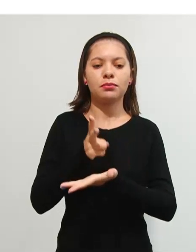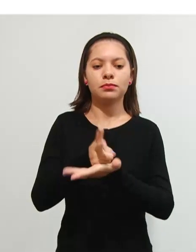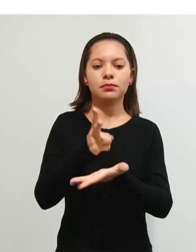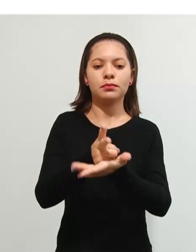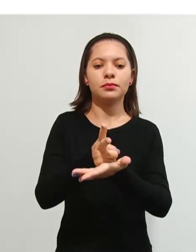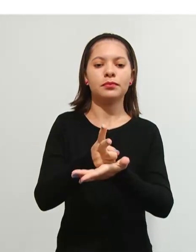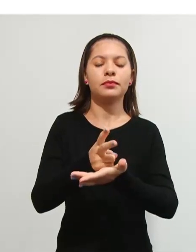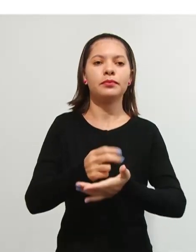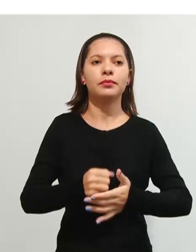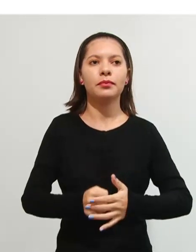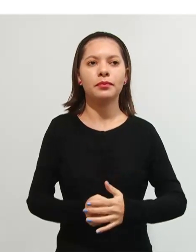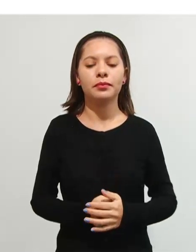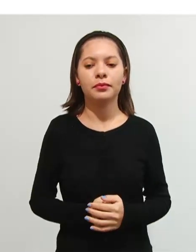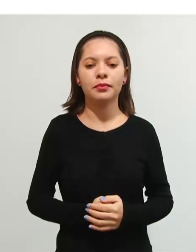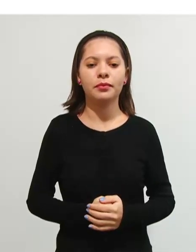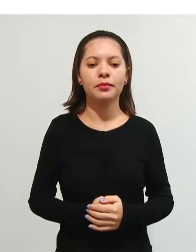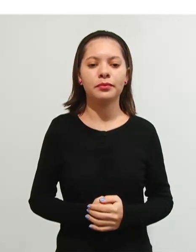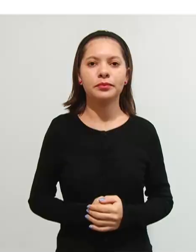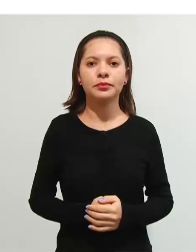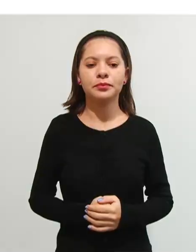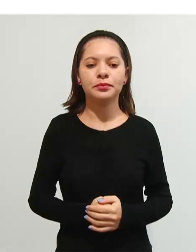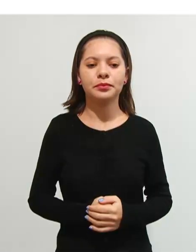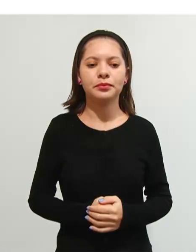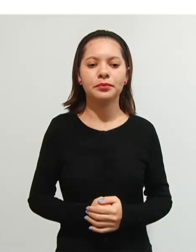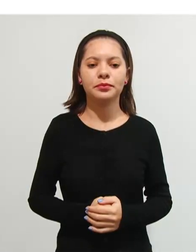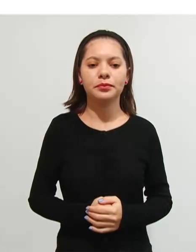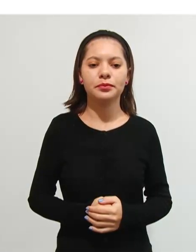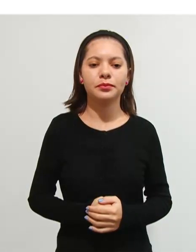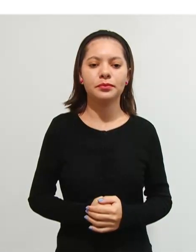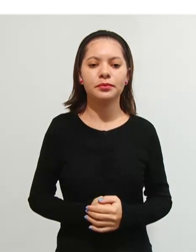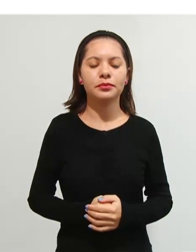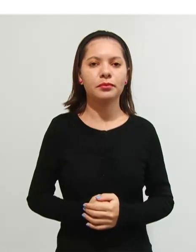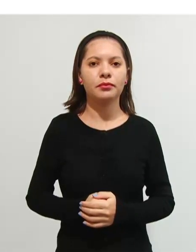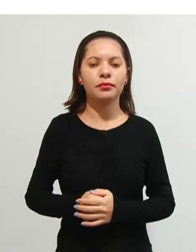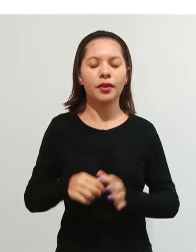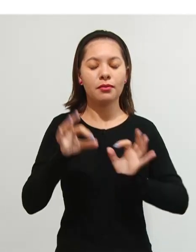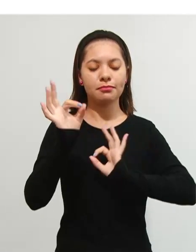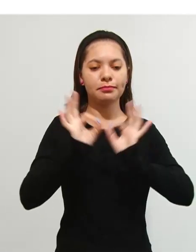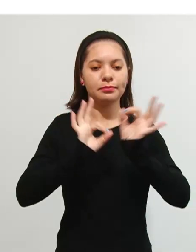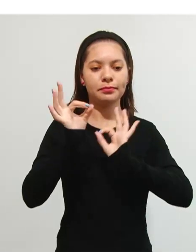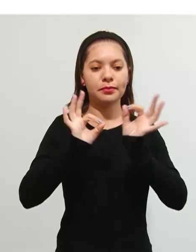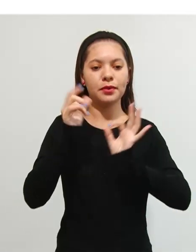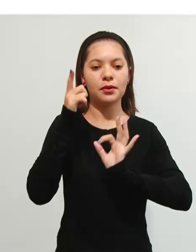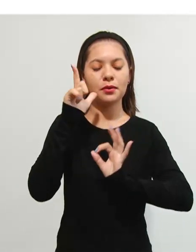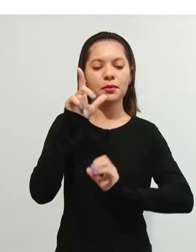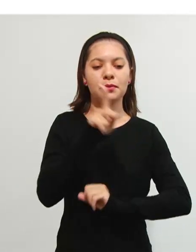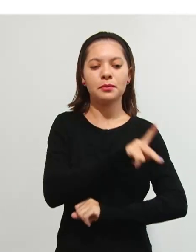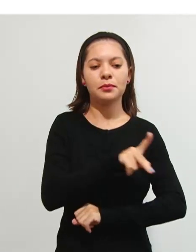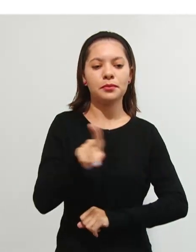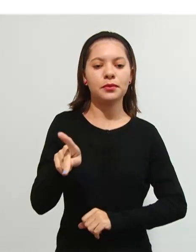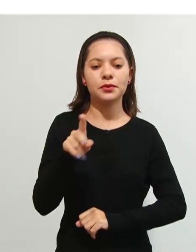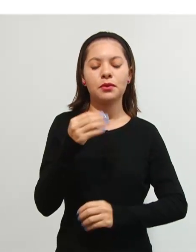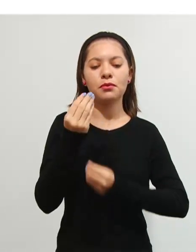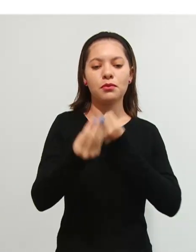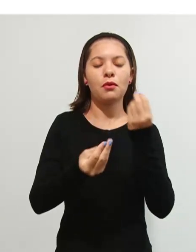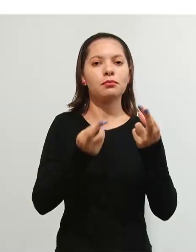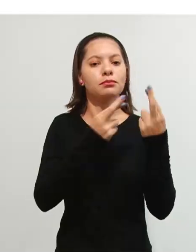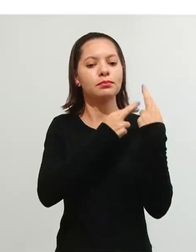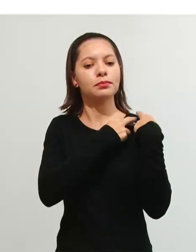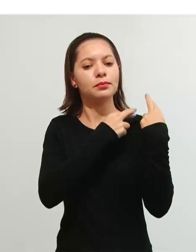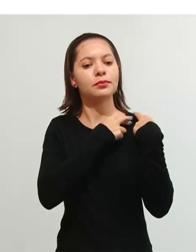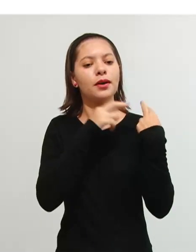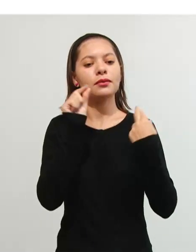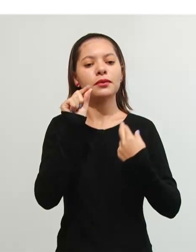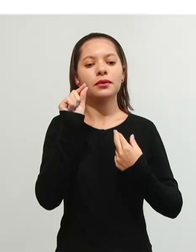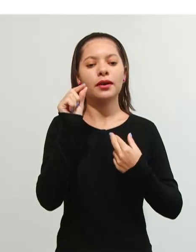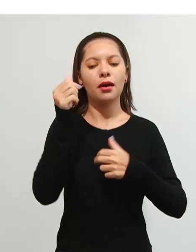sucessivo até que o aluno alcançasse, então, o pré-estabelecido pelo planejamento. O professor ficava responsável, então, por